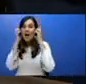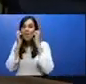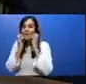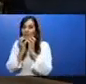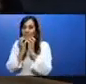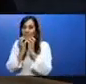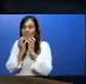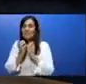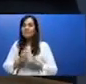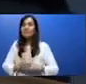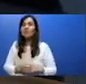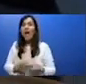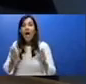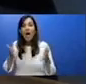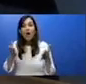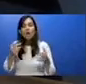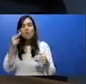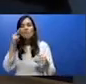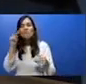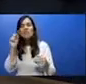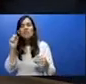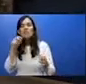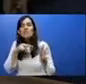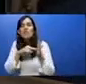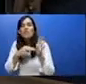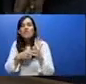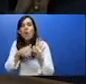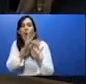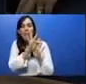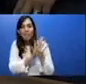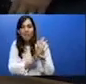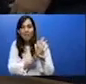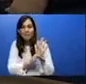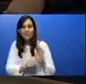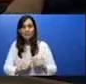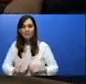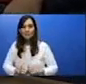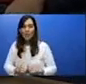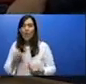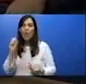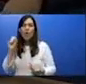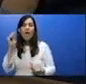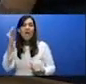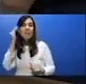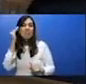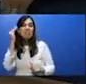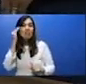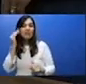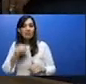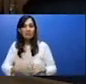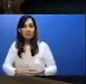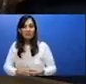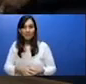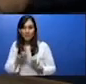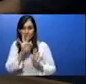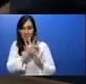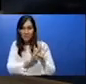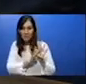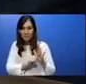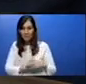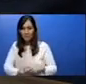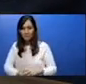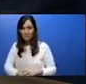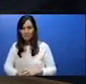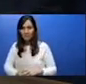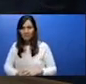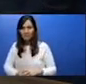vamos fazer a interpretação desse texto que nós lemos? O que nós entendemos e aprendemos com este texto?